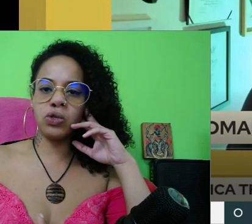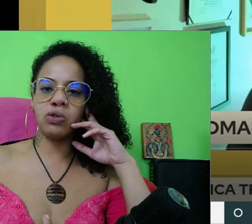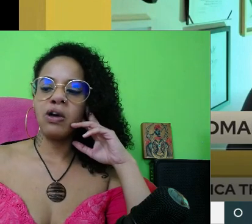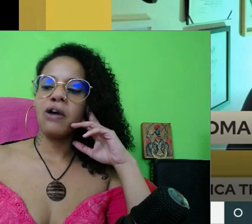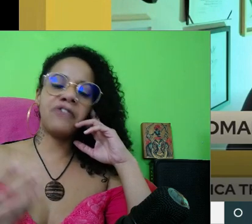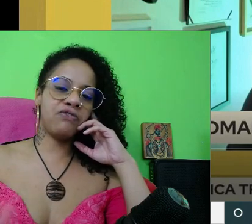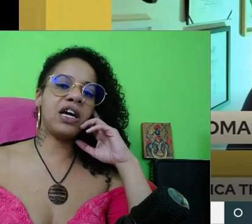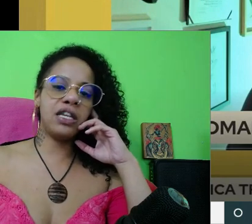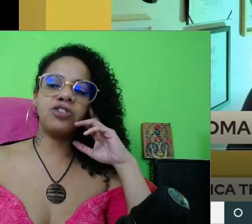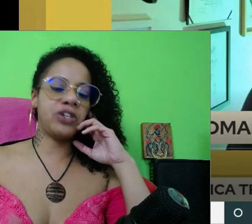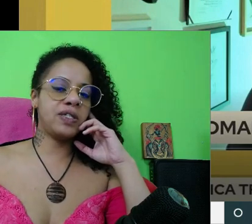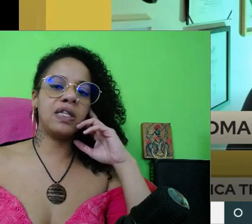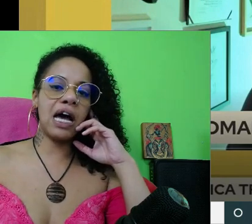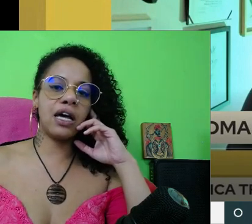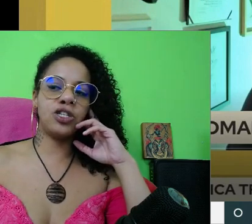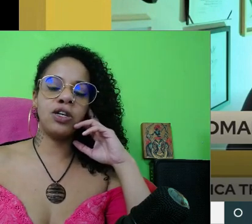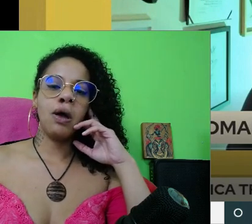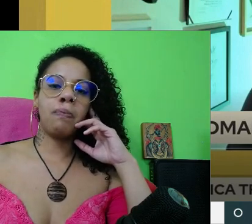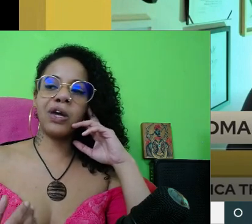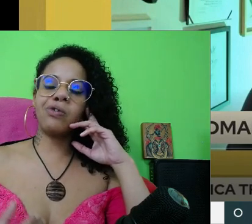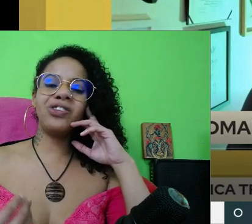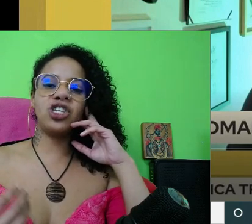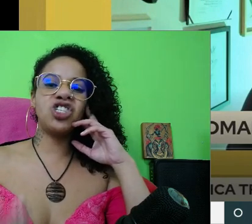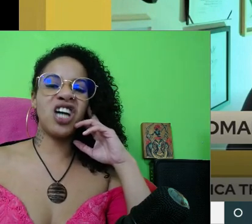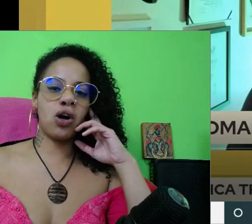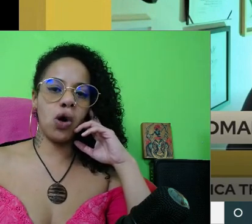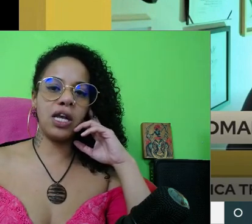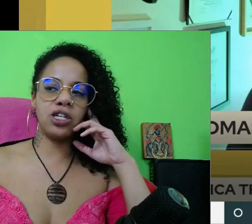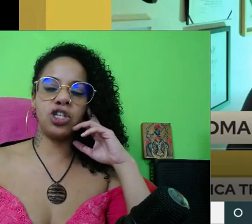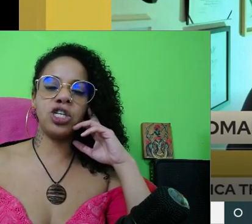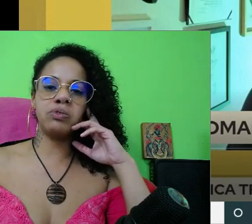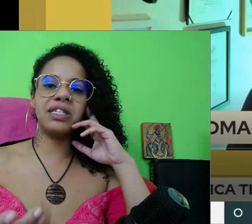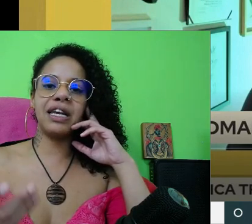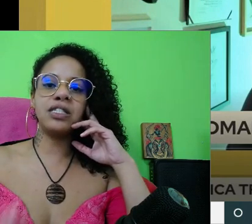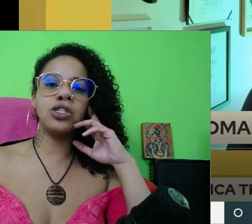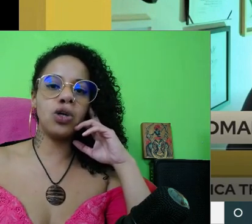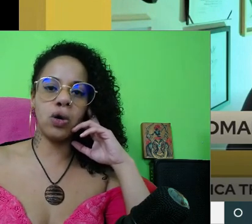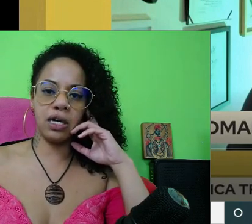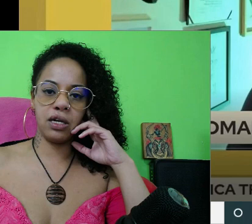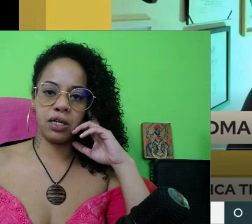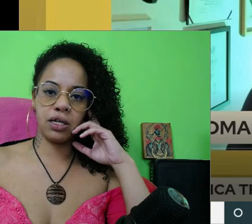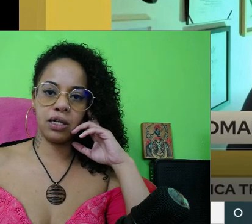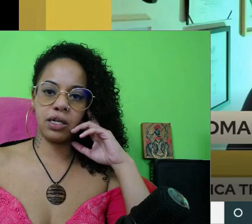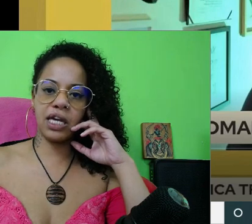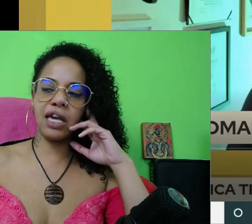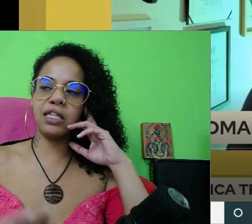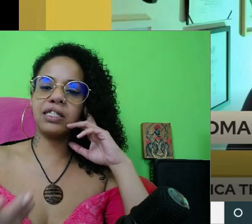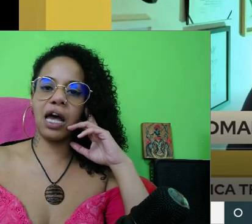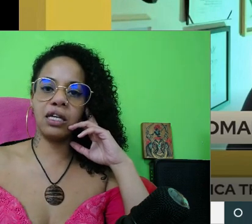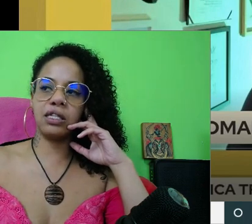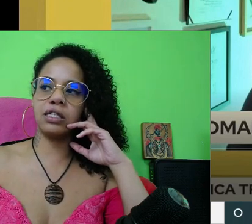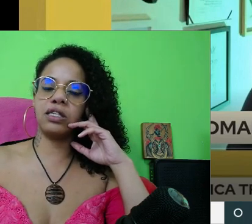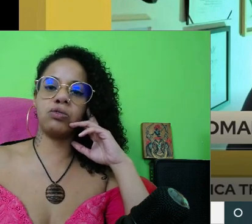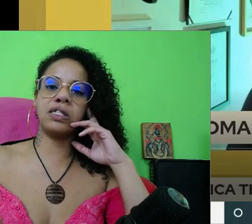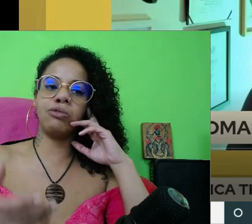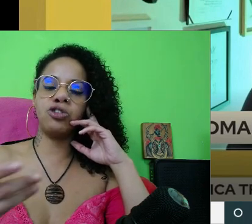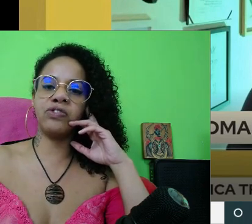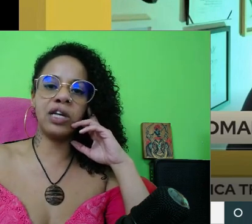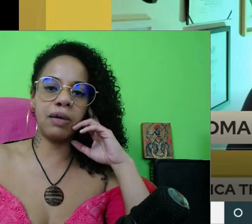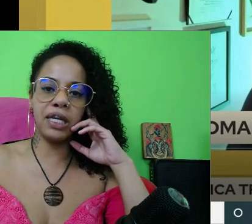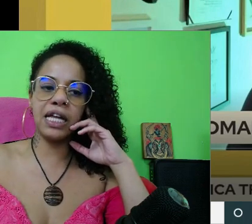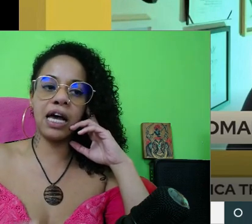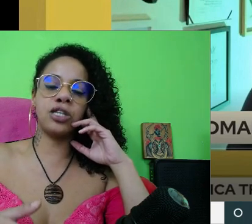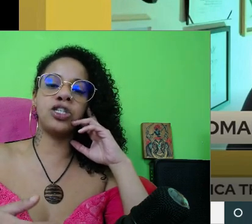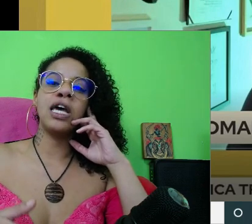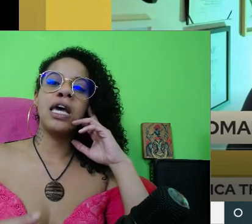do pescoço vai ver ali diversidade porque quando a gente acolhe a gente não seleciona quem está em situação